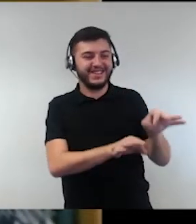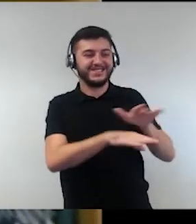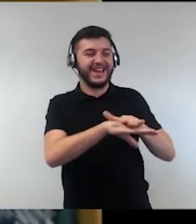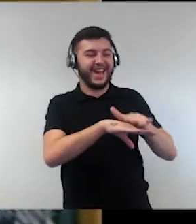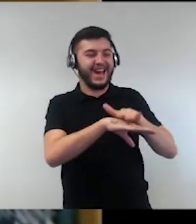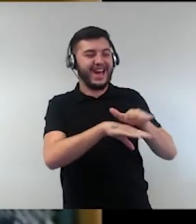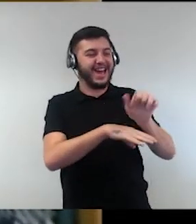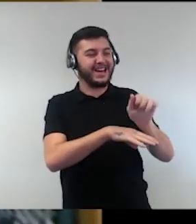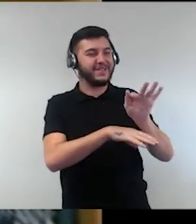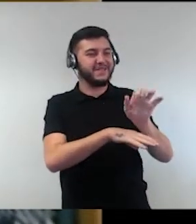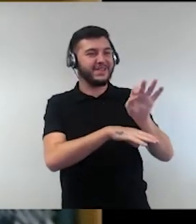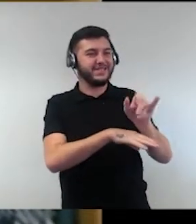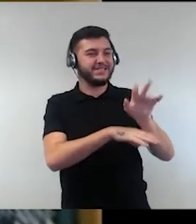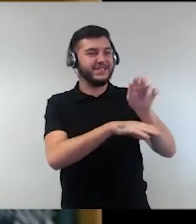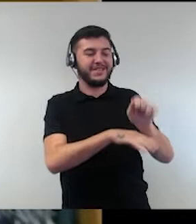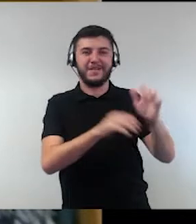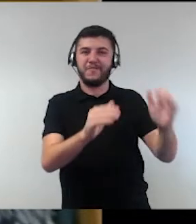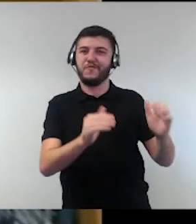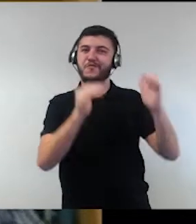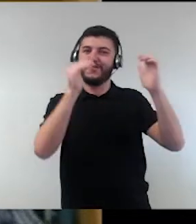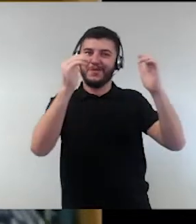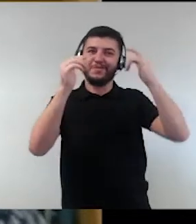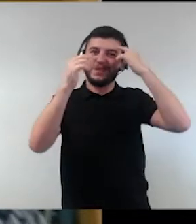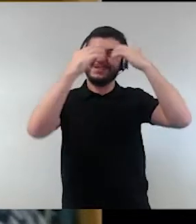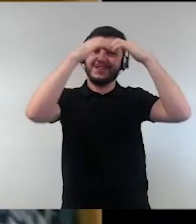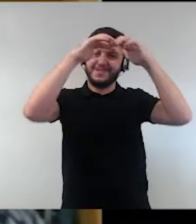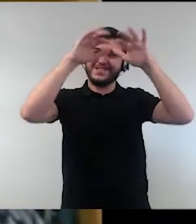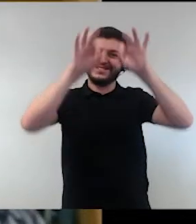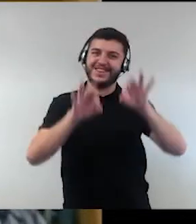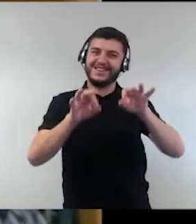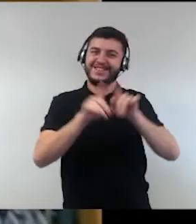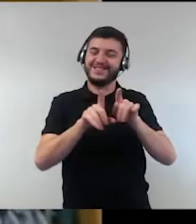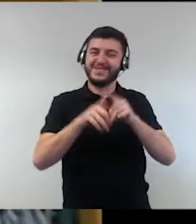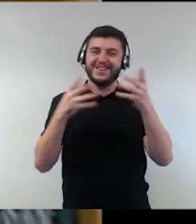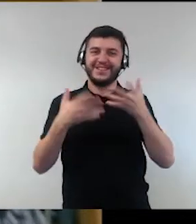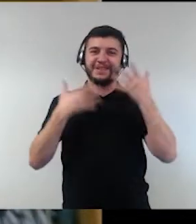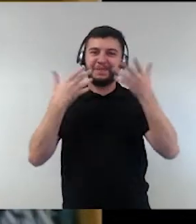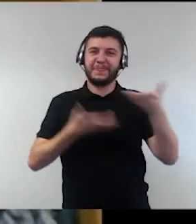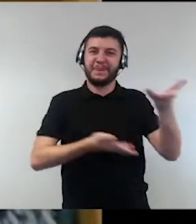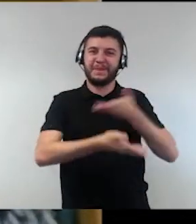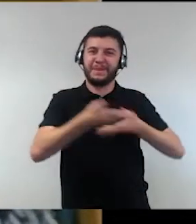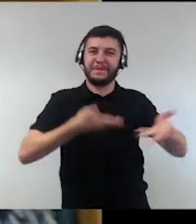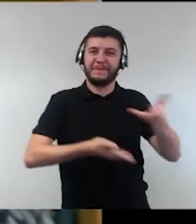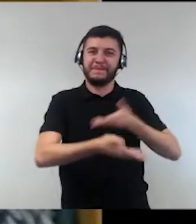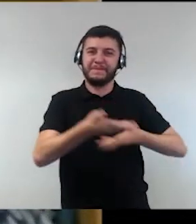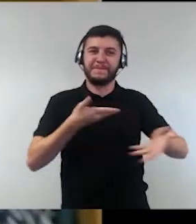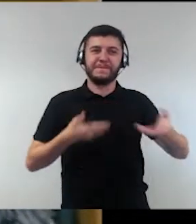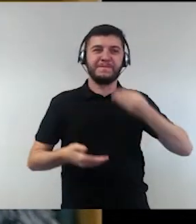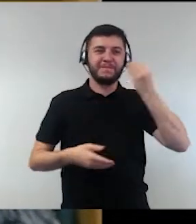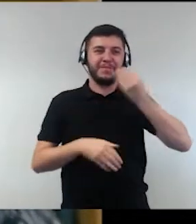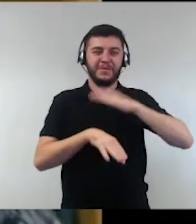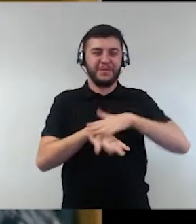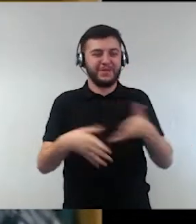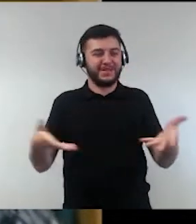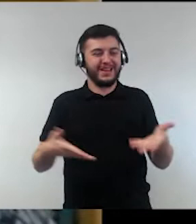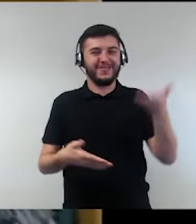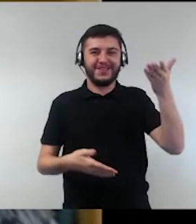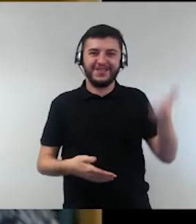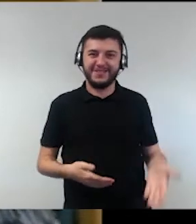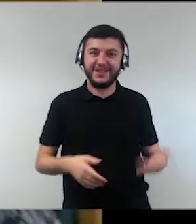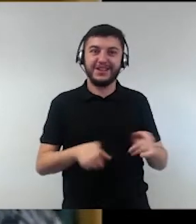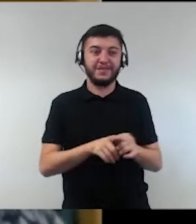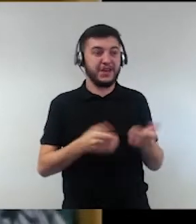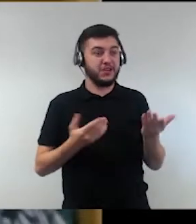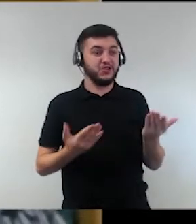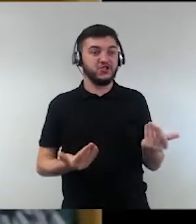no pensamento e é uma alegria poder compartilhar desse momento com ele e com Pedro, que é um